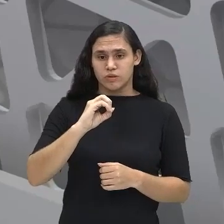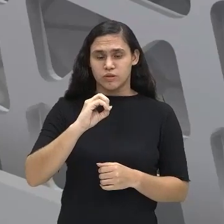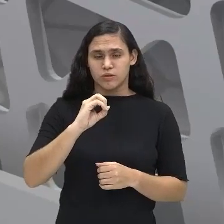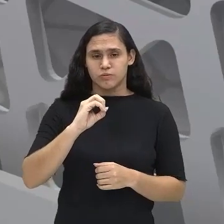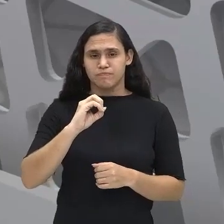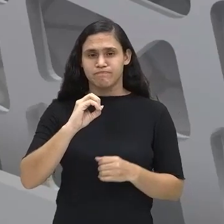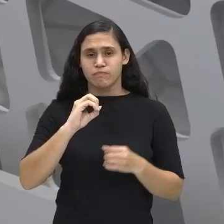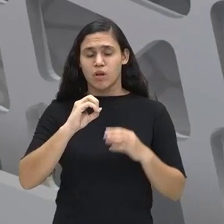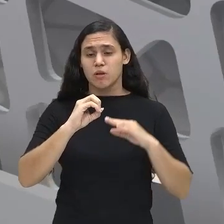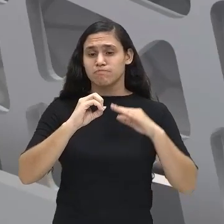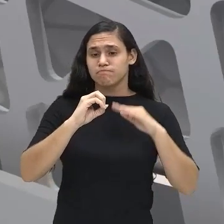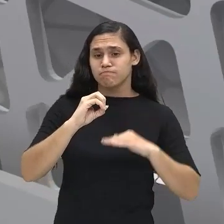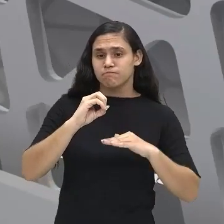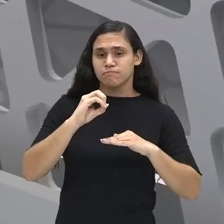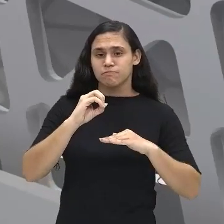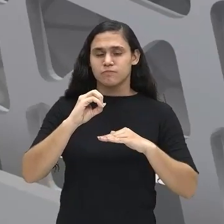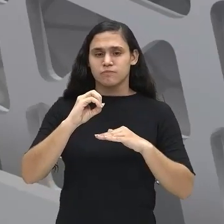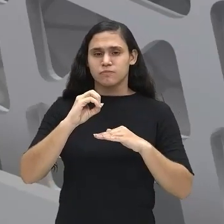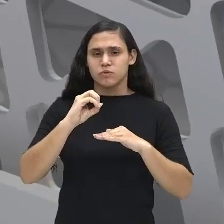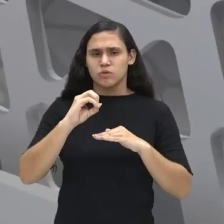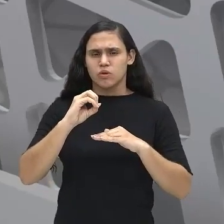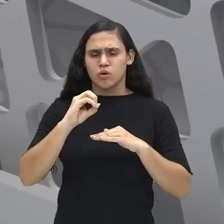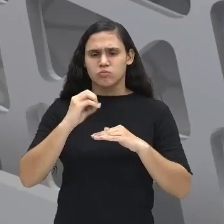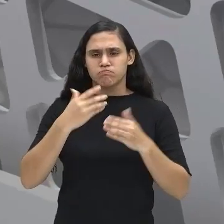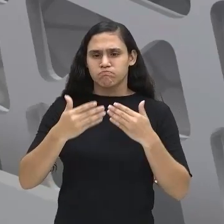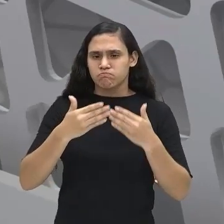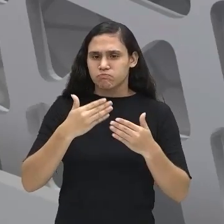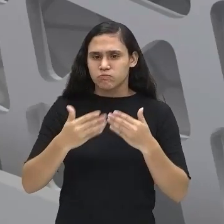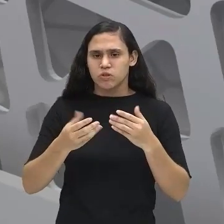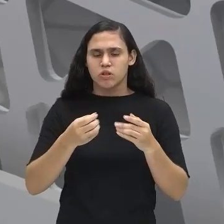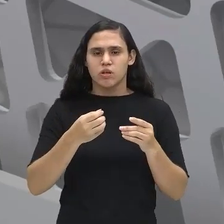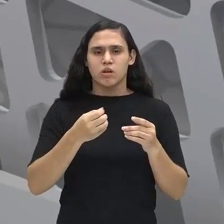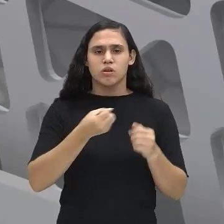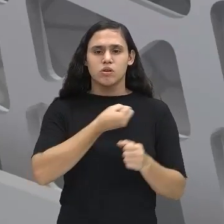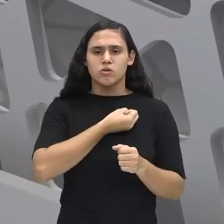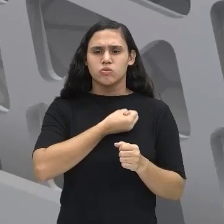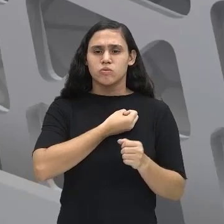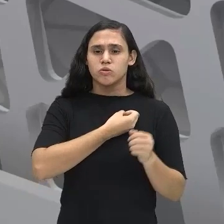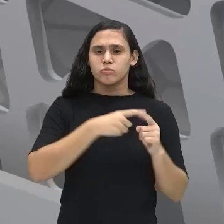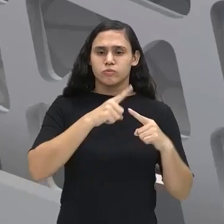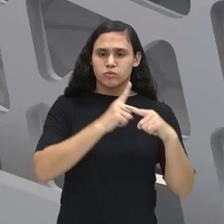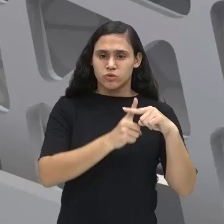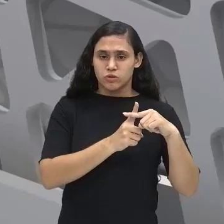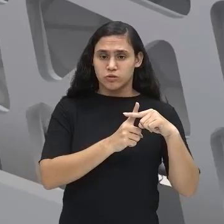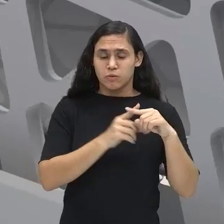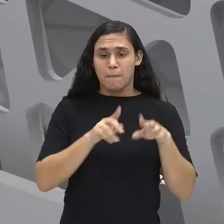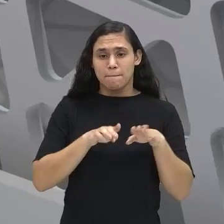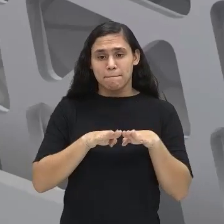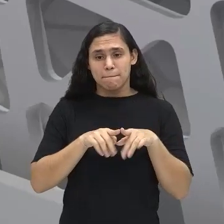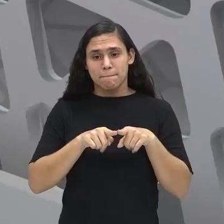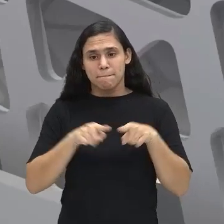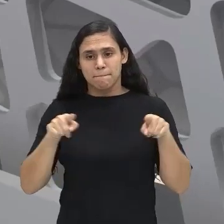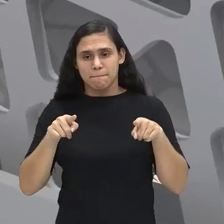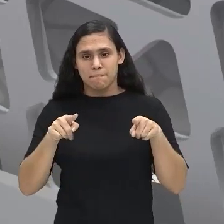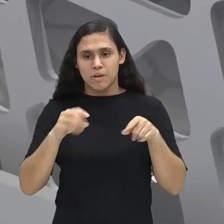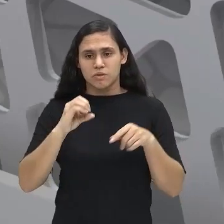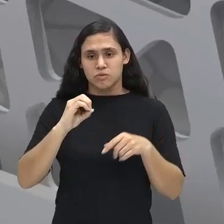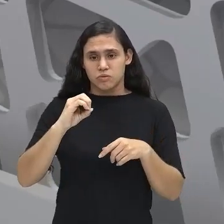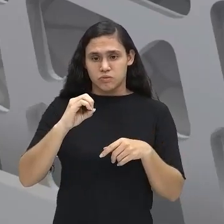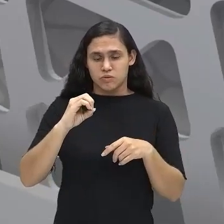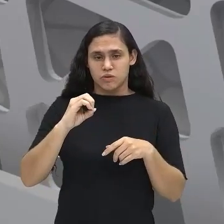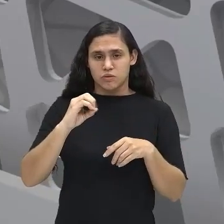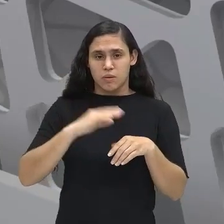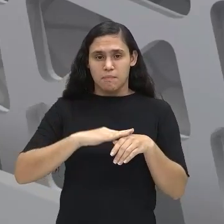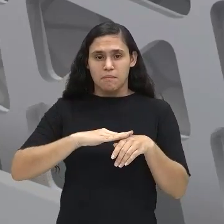o zero ele é menor do que qualquer número positivo, porém, o zero ele é maior, atenção, ó,